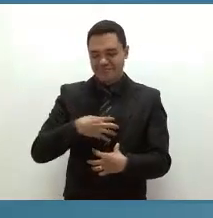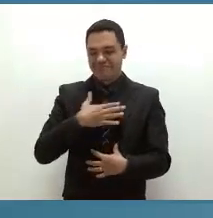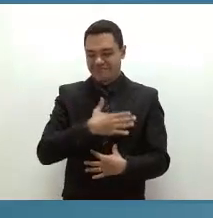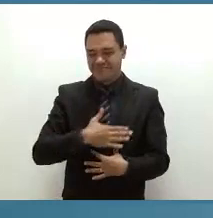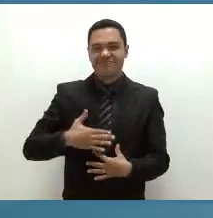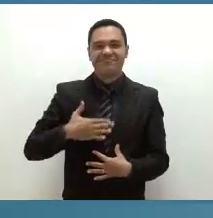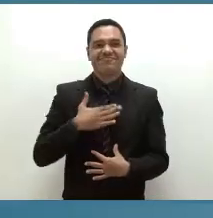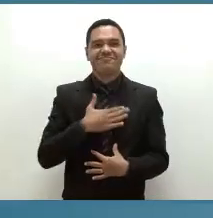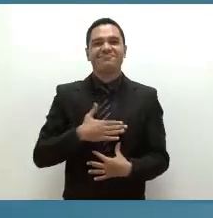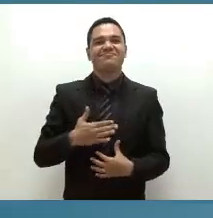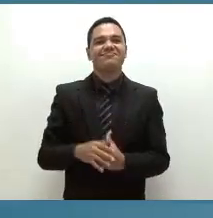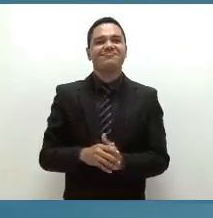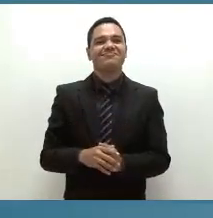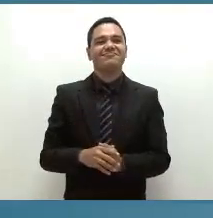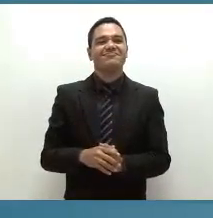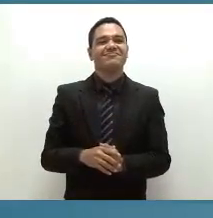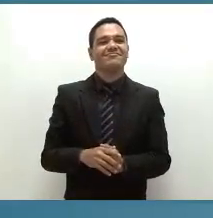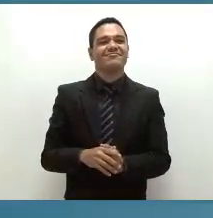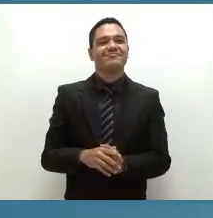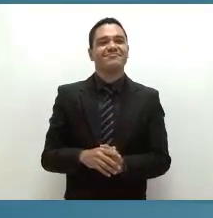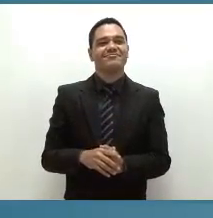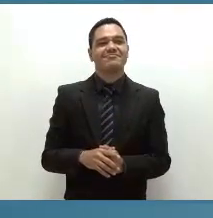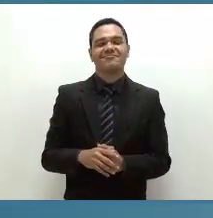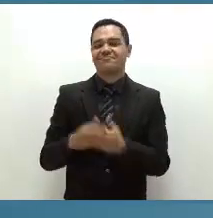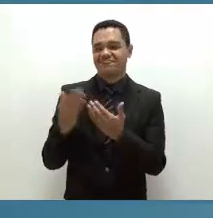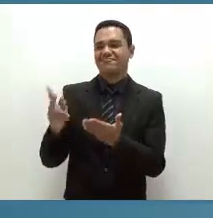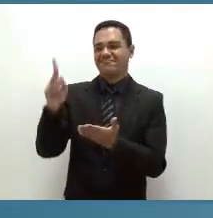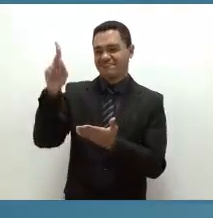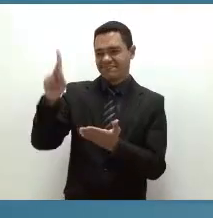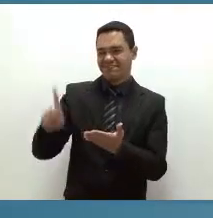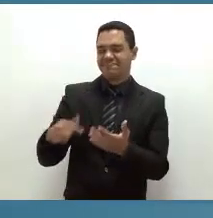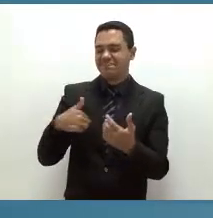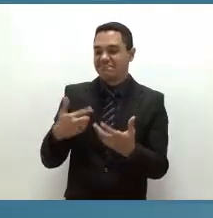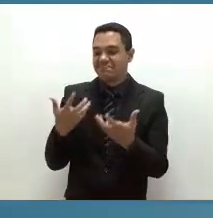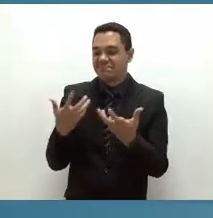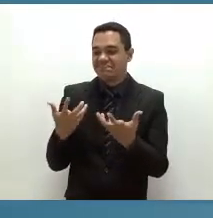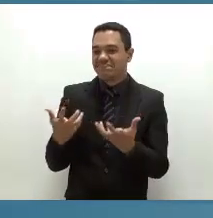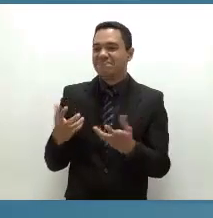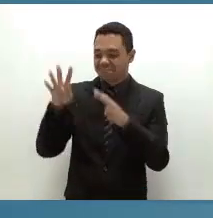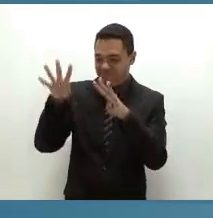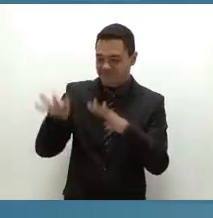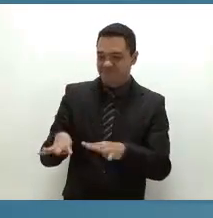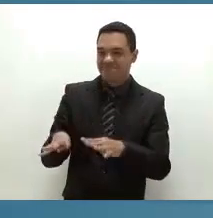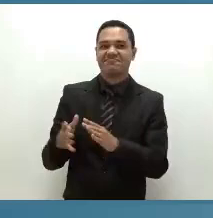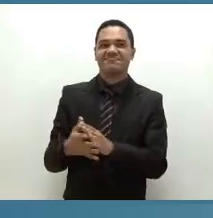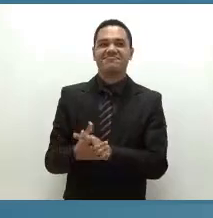a desembargadora Nazaré como presidente. Aclamada.